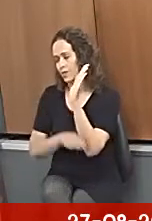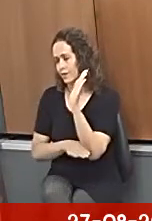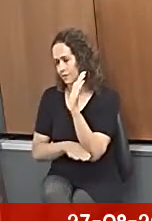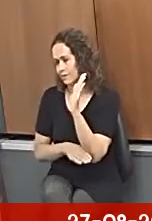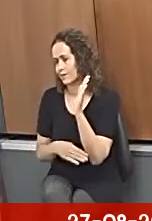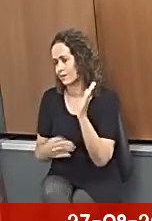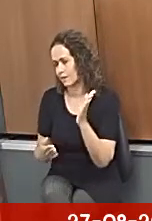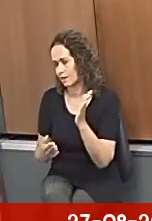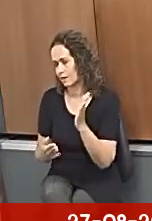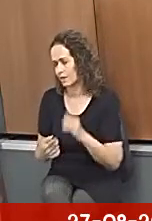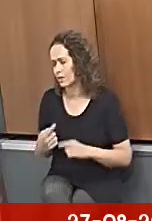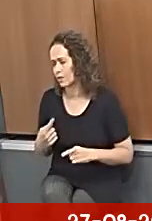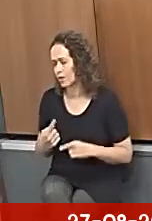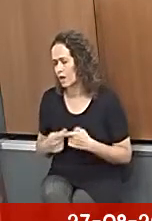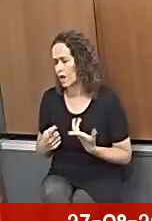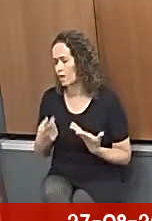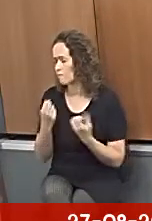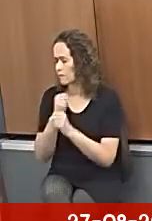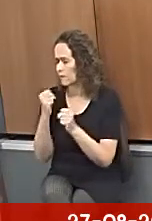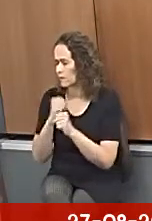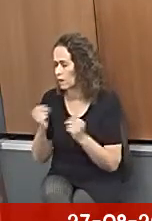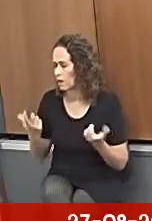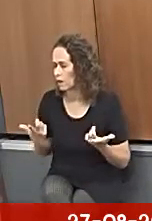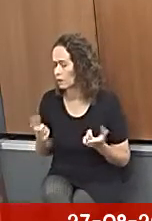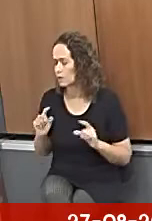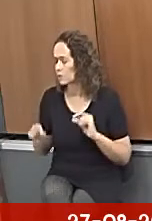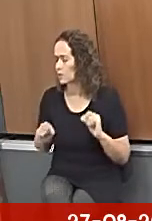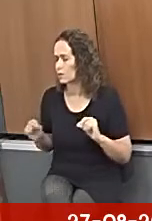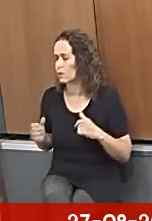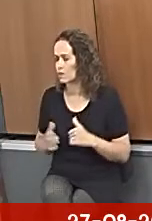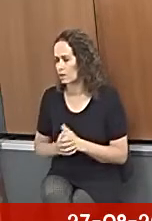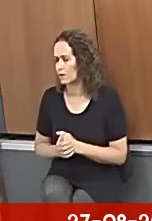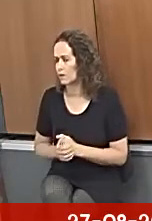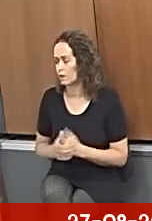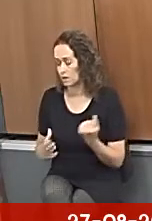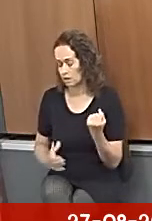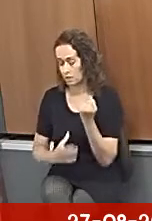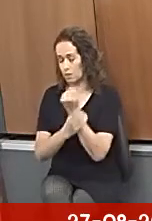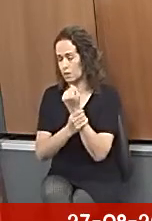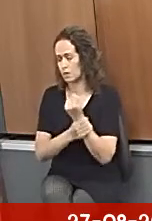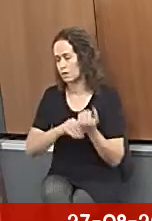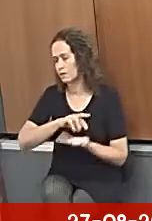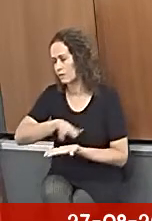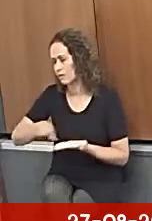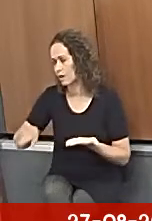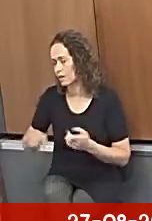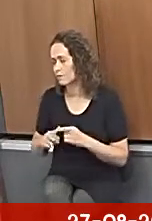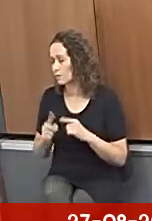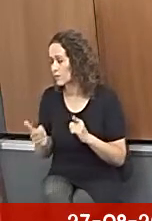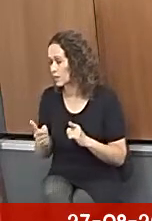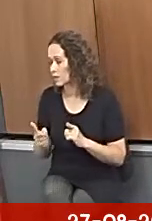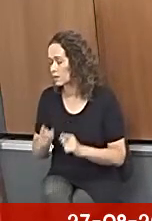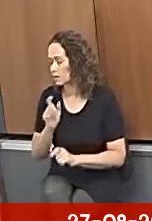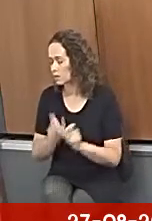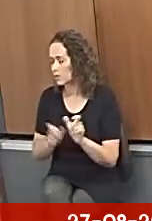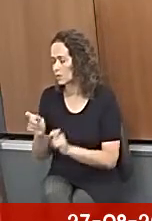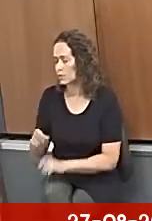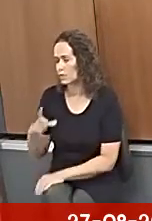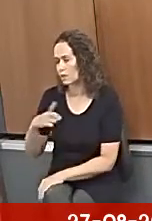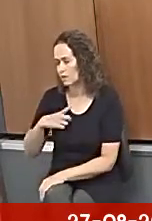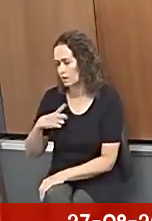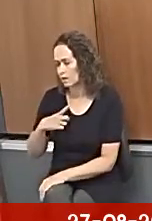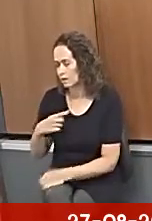esse é isso o que eu fico revoltada paralisada no ano seguinte tanta segurança no mineirão mas pra quem realmente tem que ter